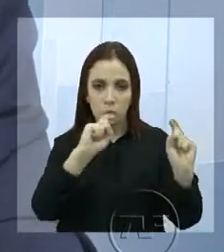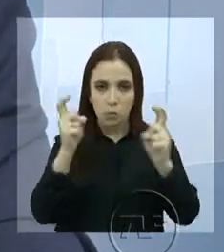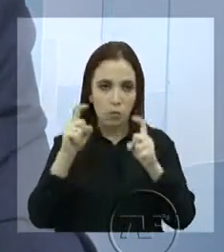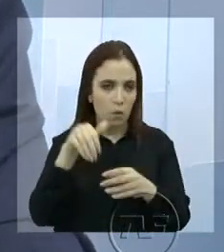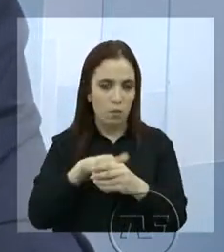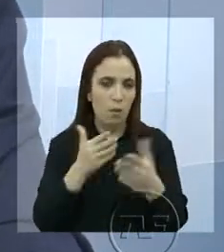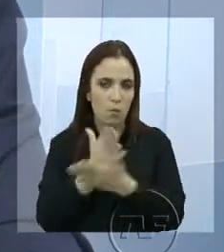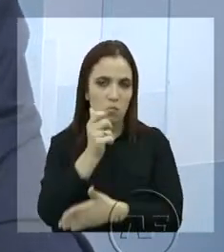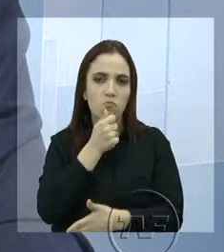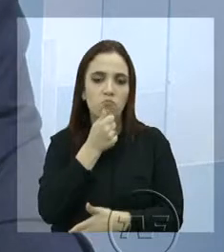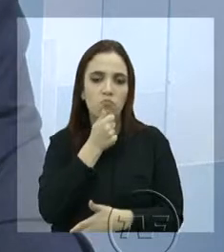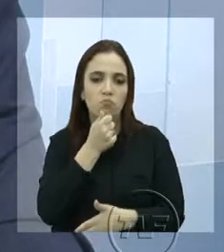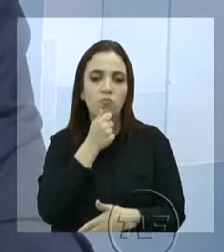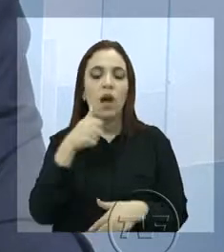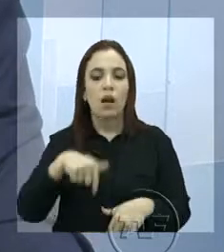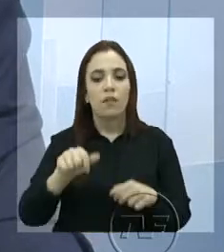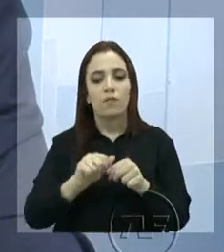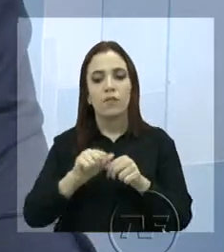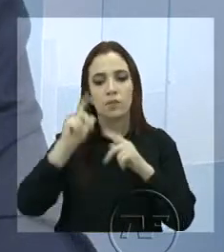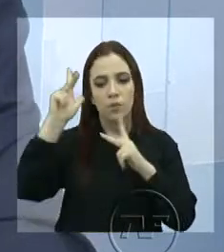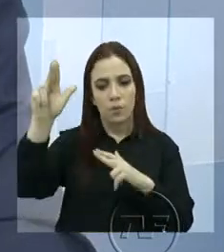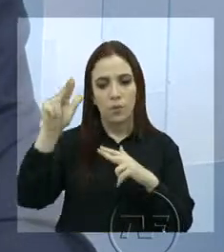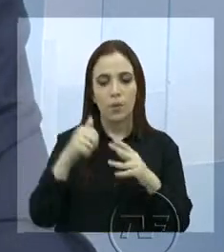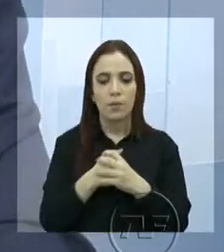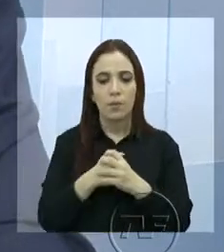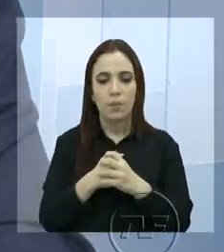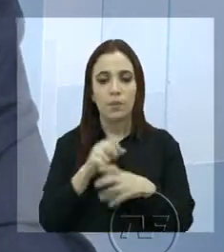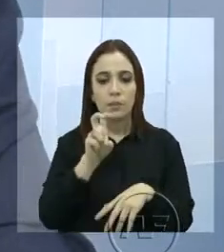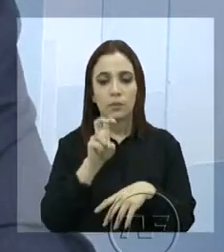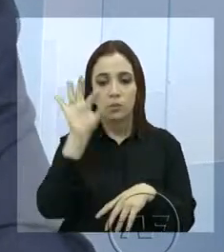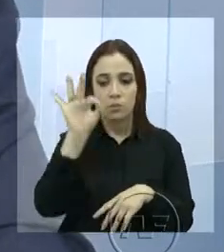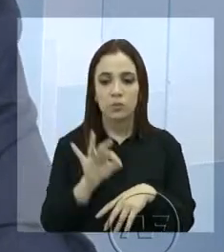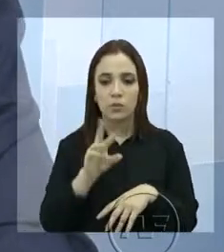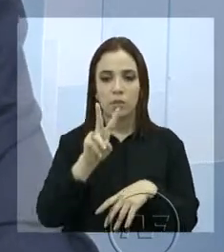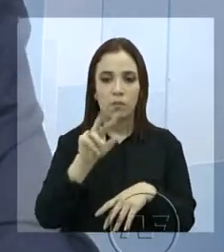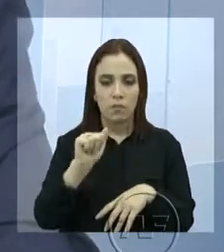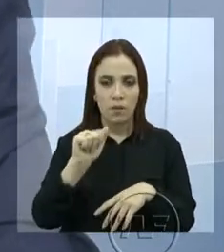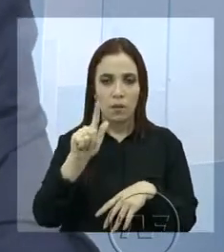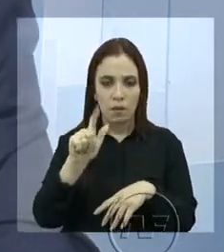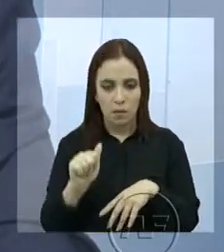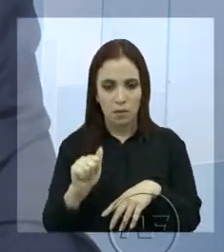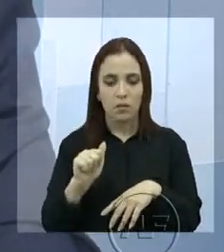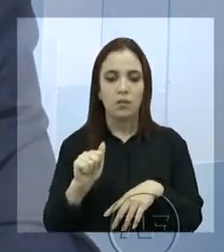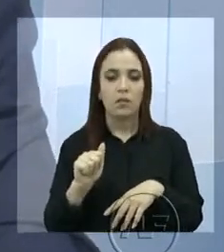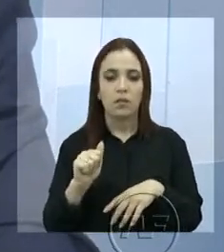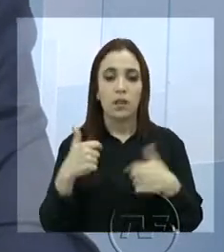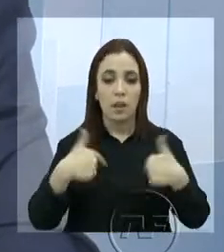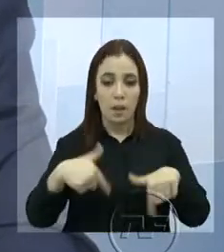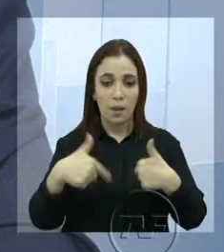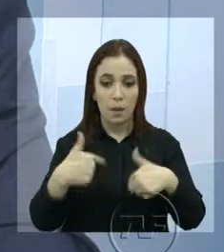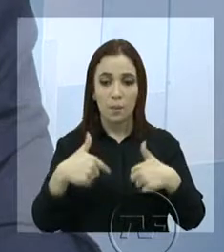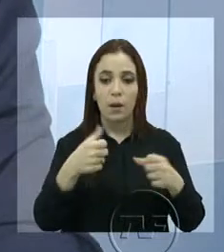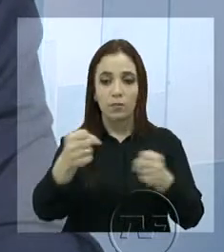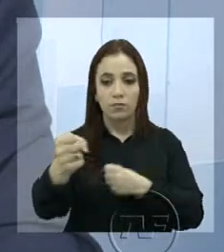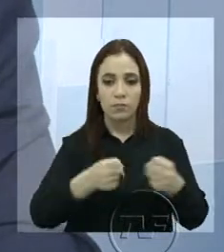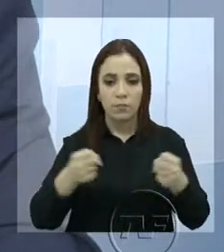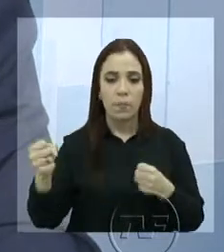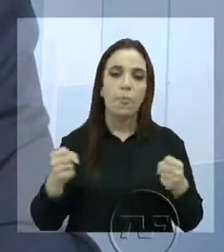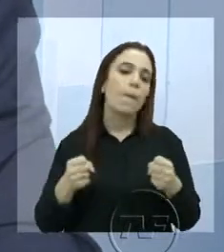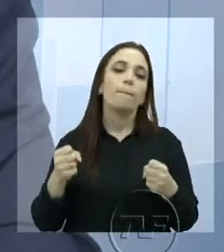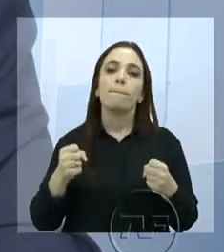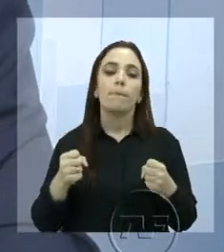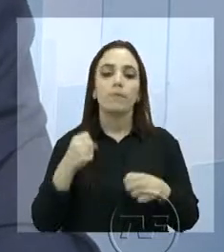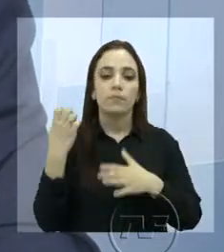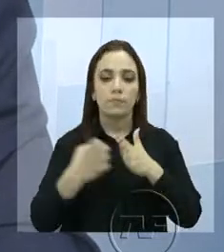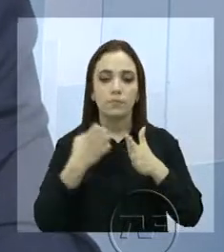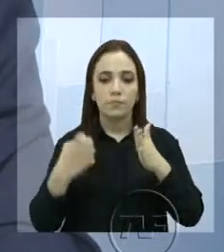aprovado, mas estamos apresentando no município de Fortaleza. 5% das vagas dos empregos ofertados através de